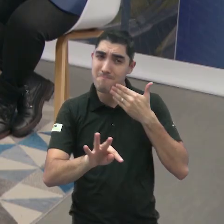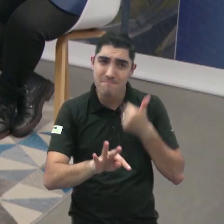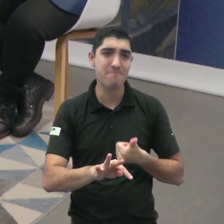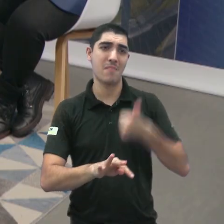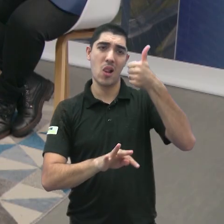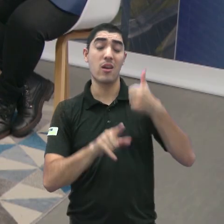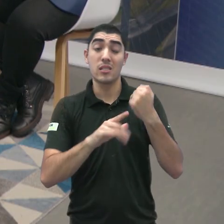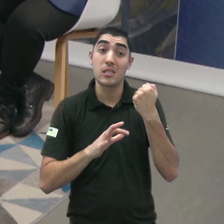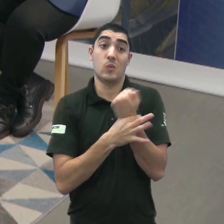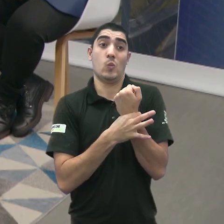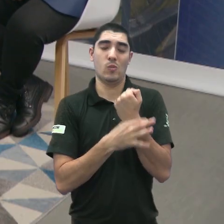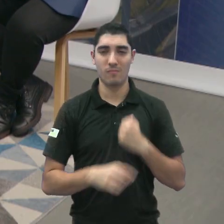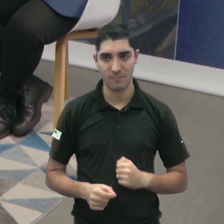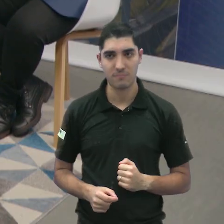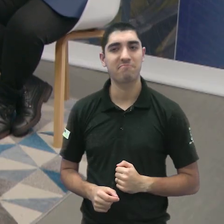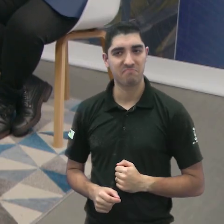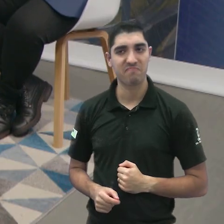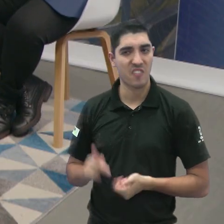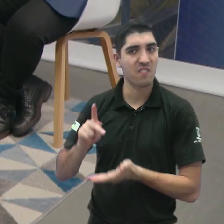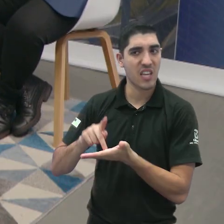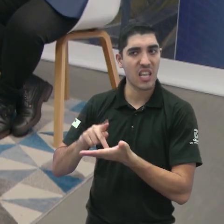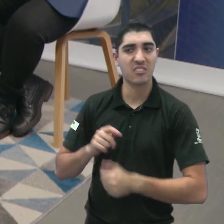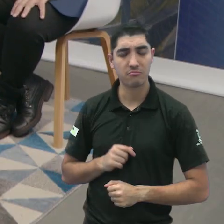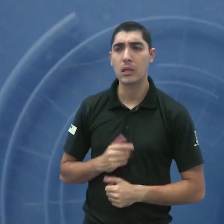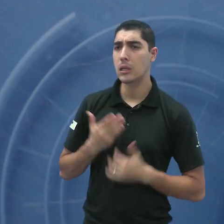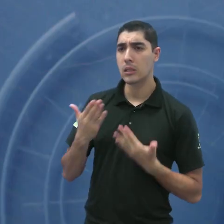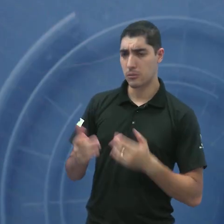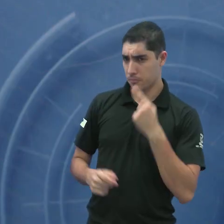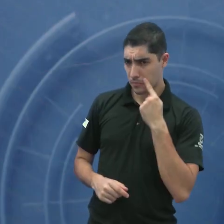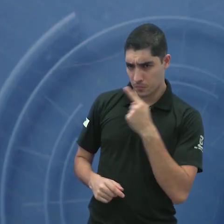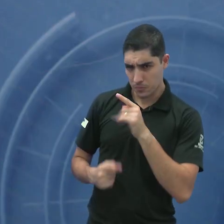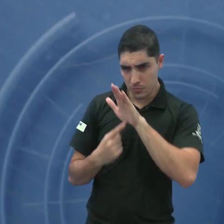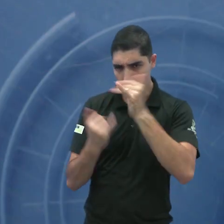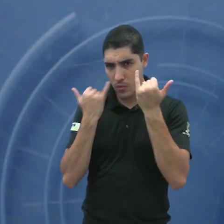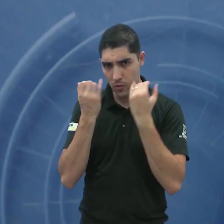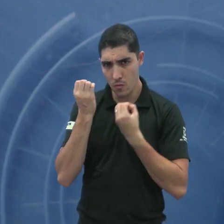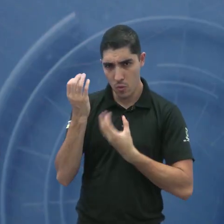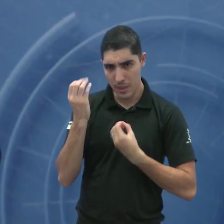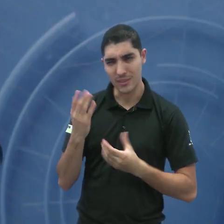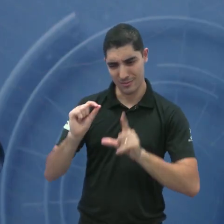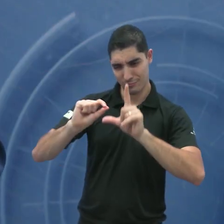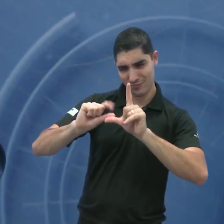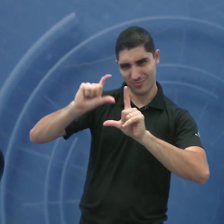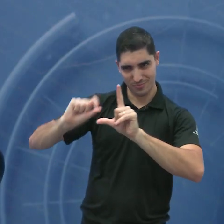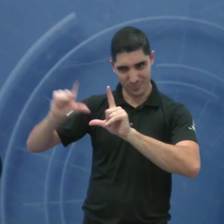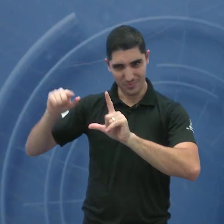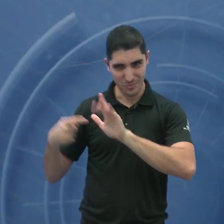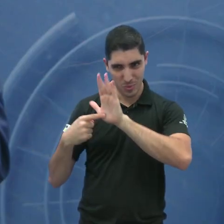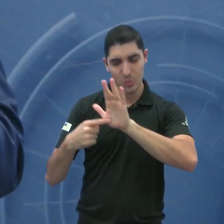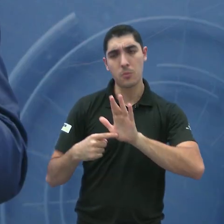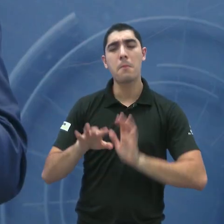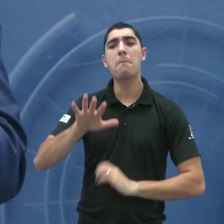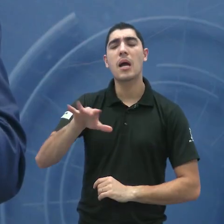bem seguro. Exatamente, né? Diante desses dados que eu acabei de falar aqui também, que a gente apresentou, que